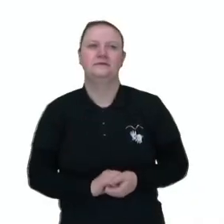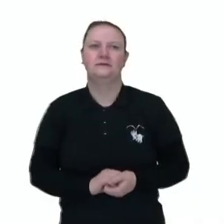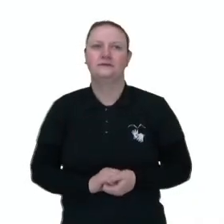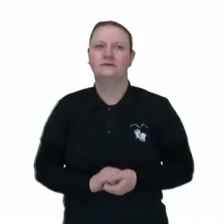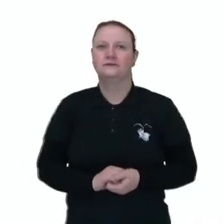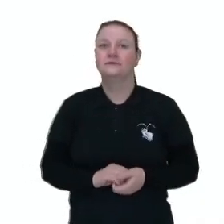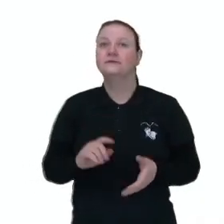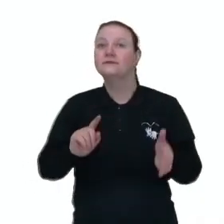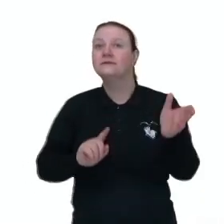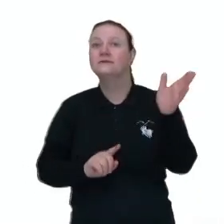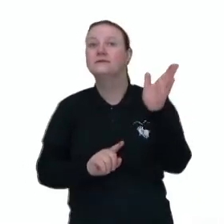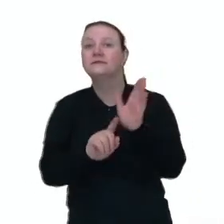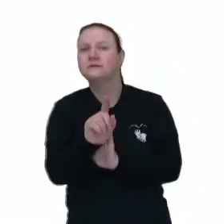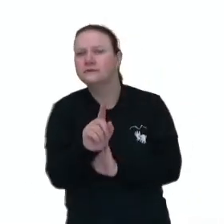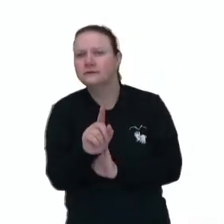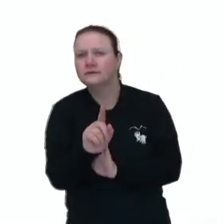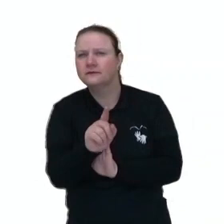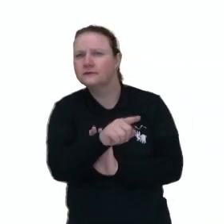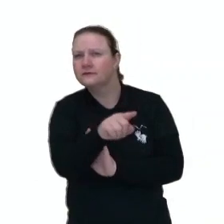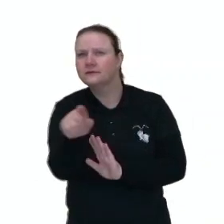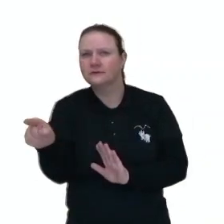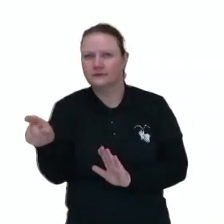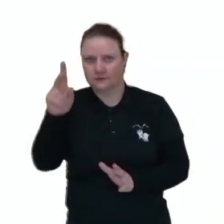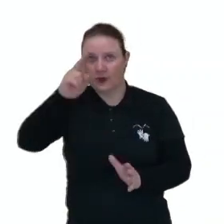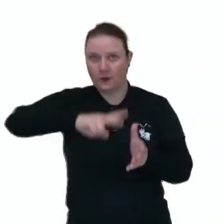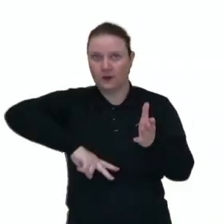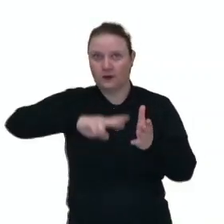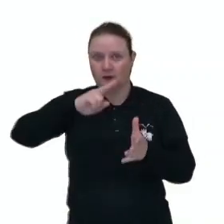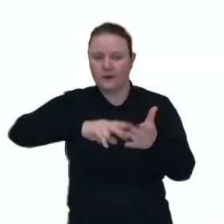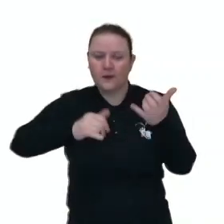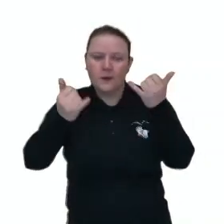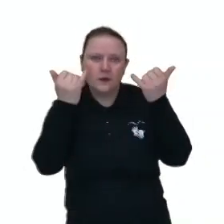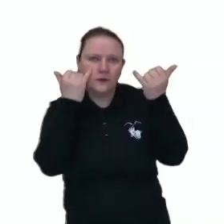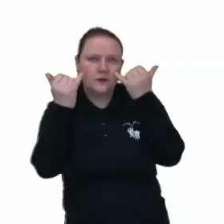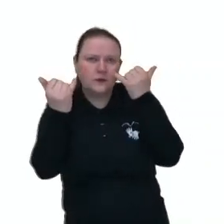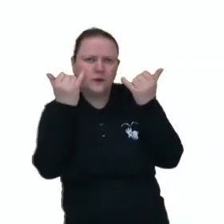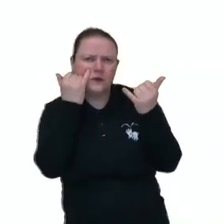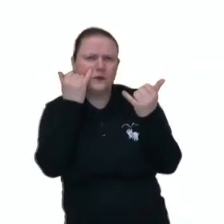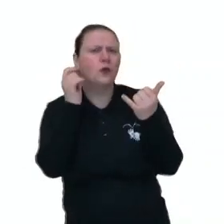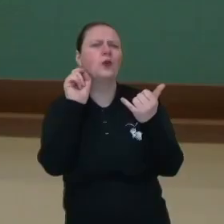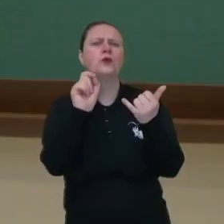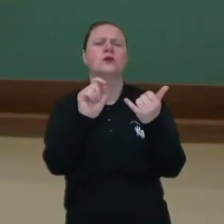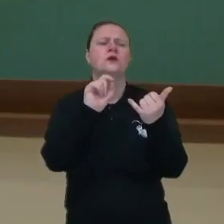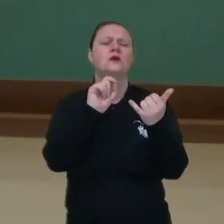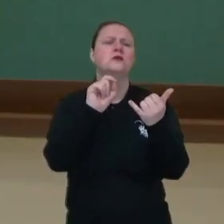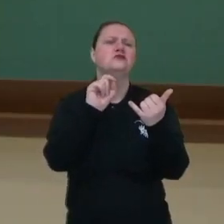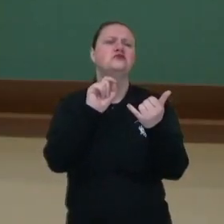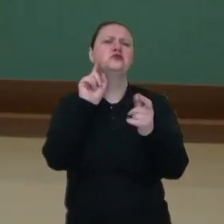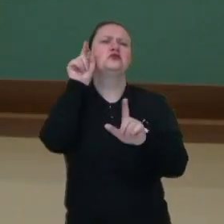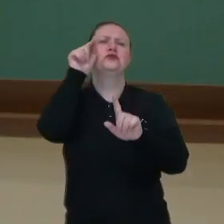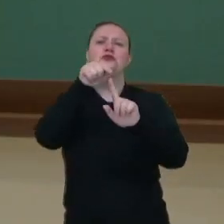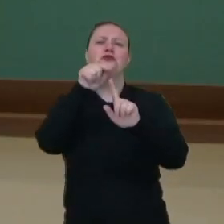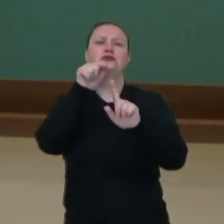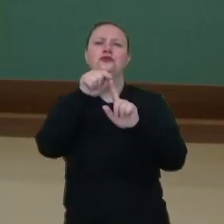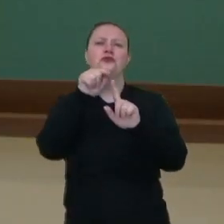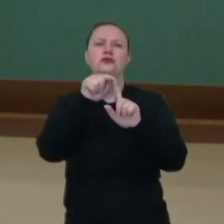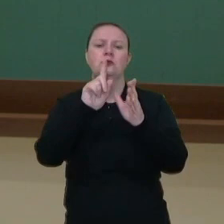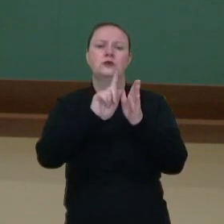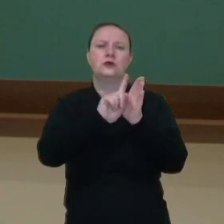Agora uma perguntinha para vocês. Vamos ler uma notícia? Vocês lembram para que serve esse gênero textual